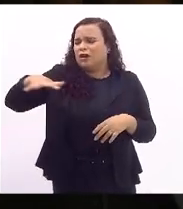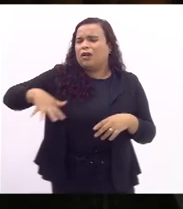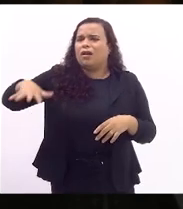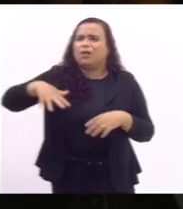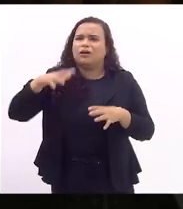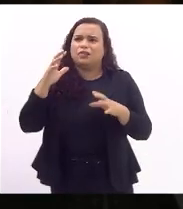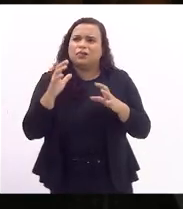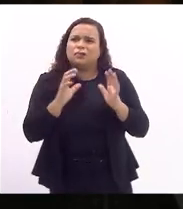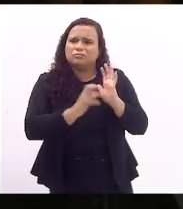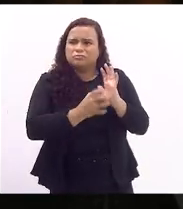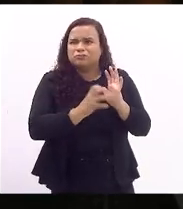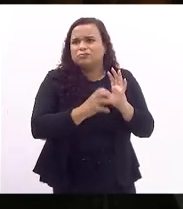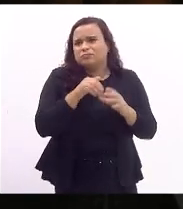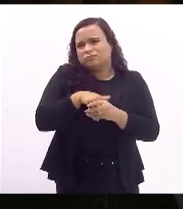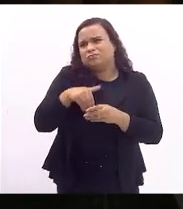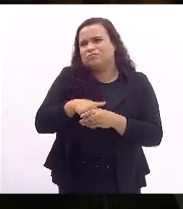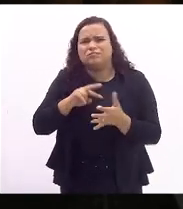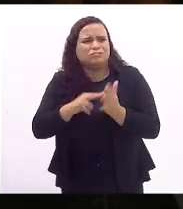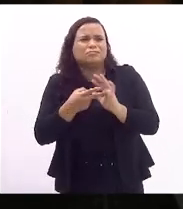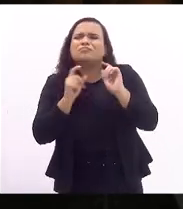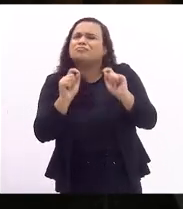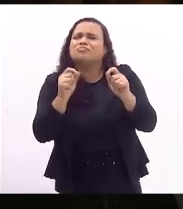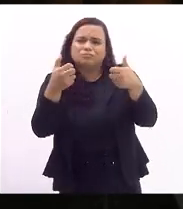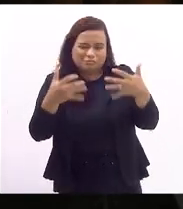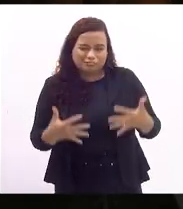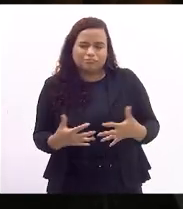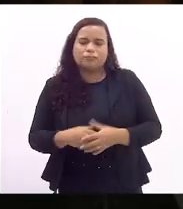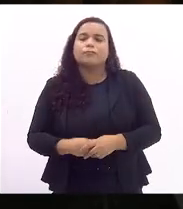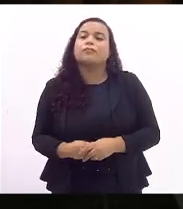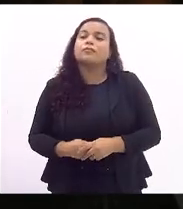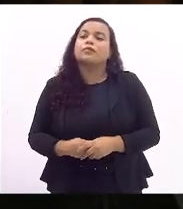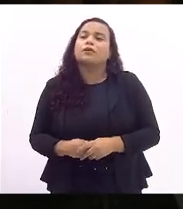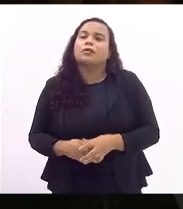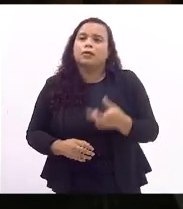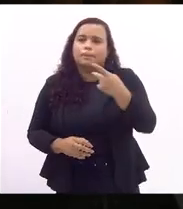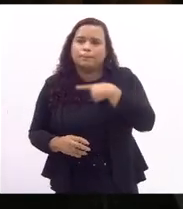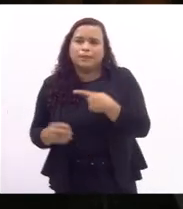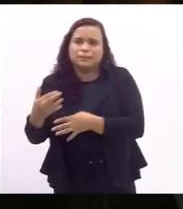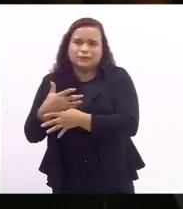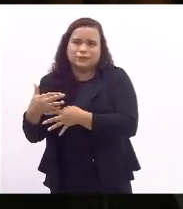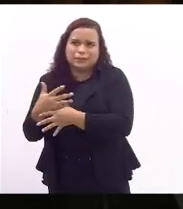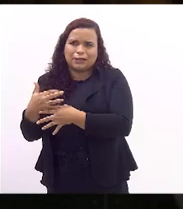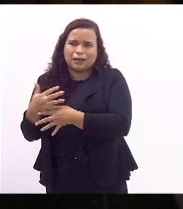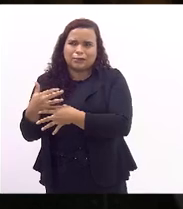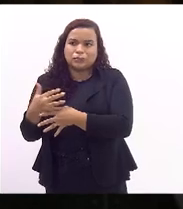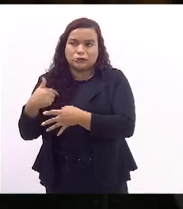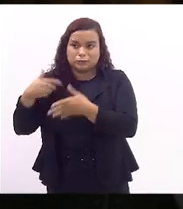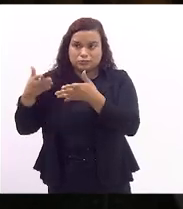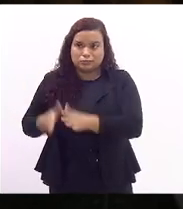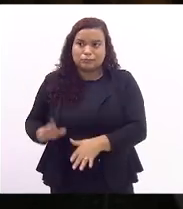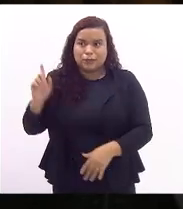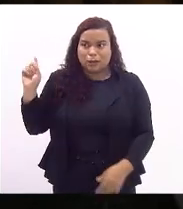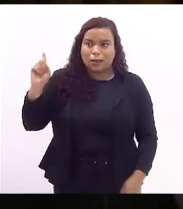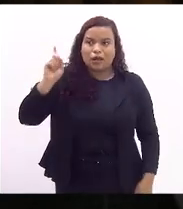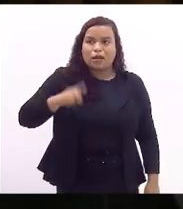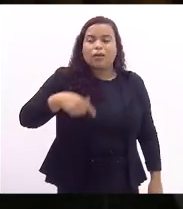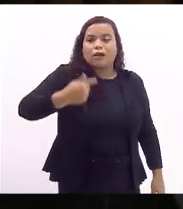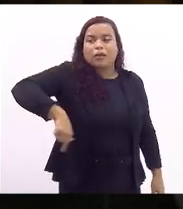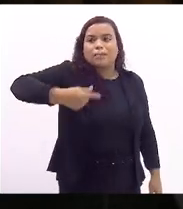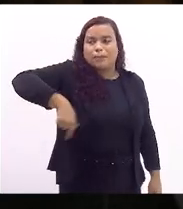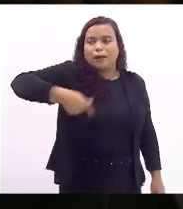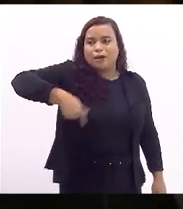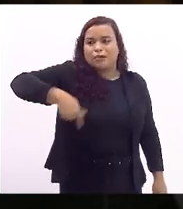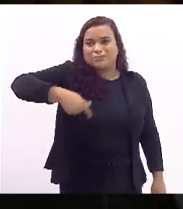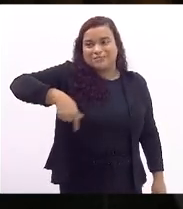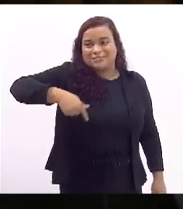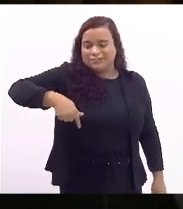você quer dizer Deputado Alana Palácio eu quero dizer que a minha cidade natal é Queimados e por eu ter sido